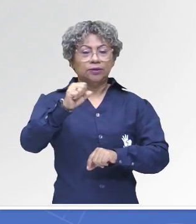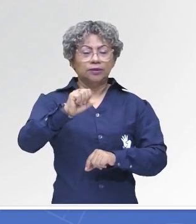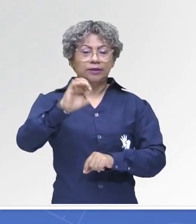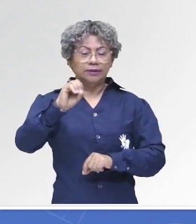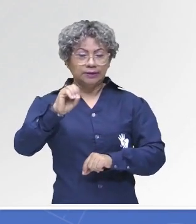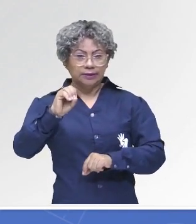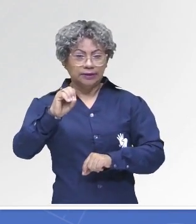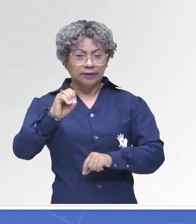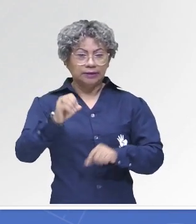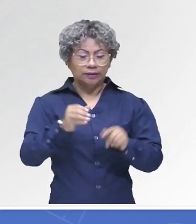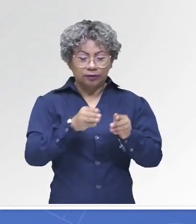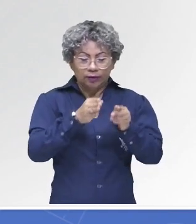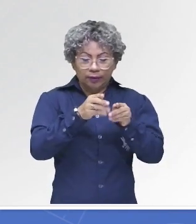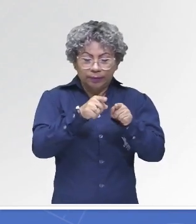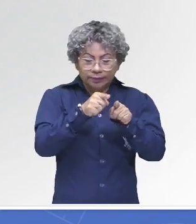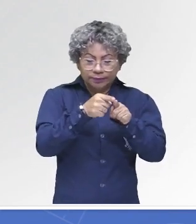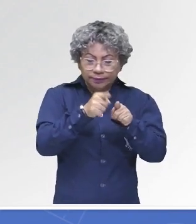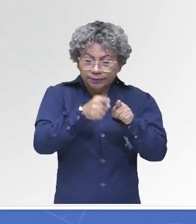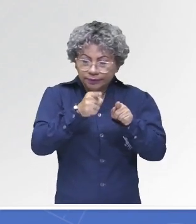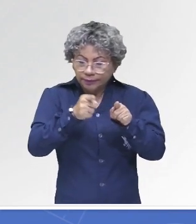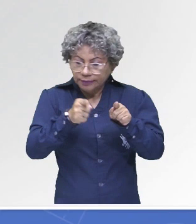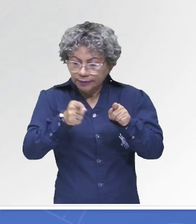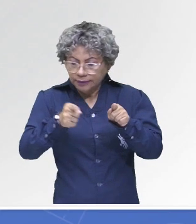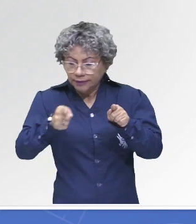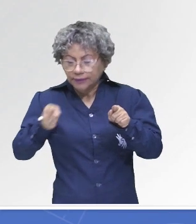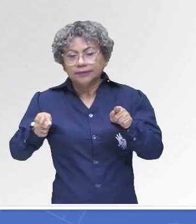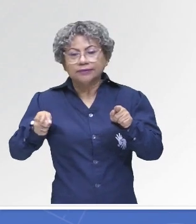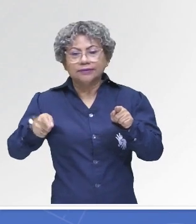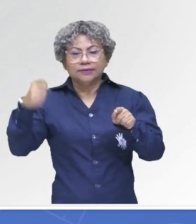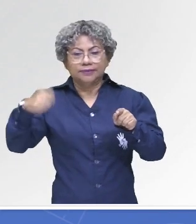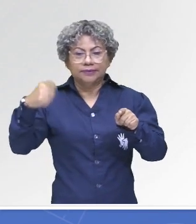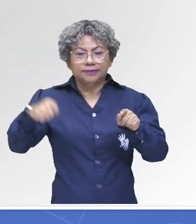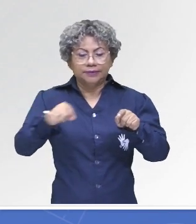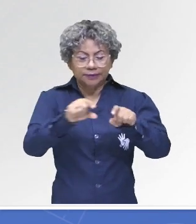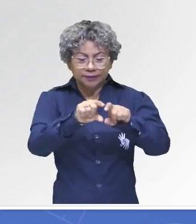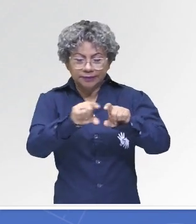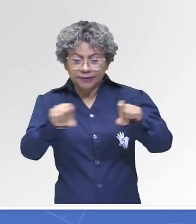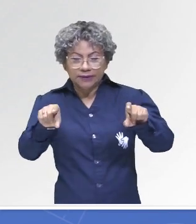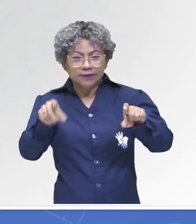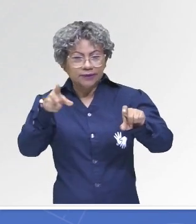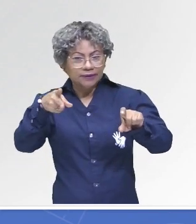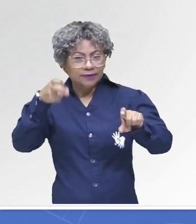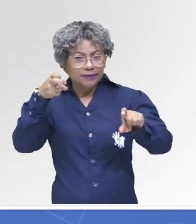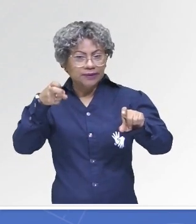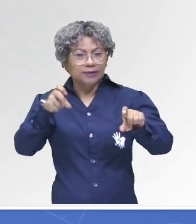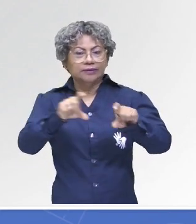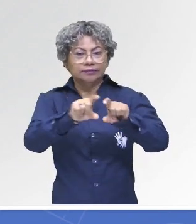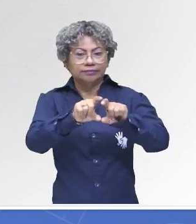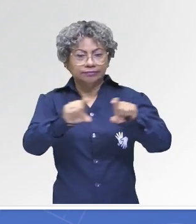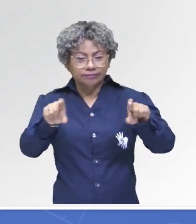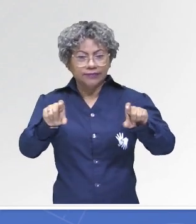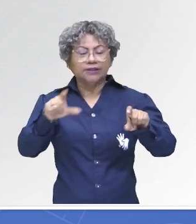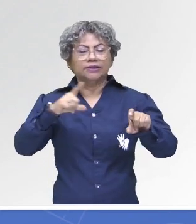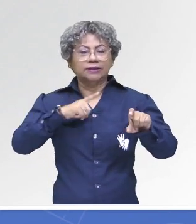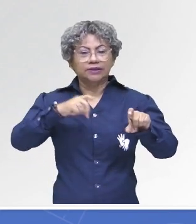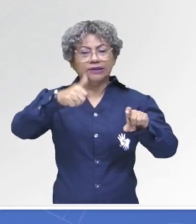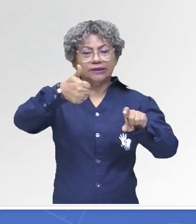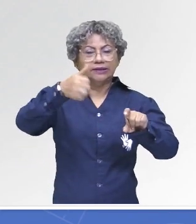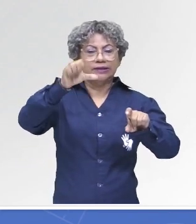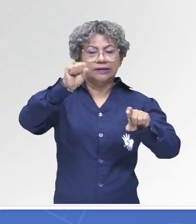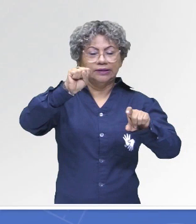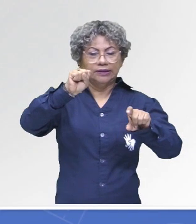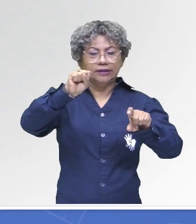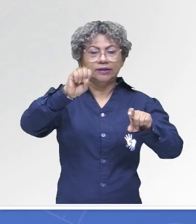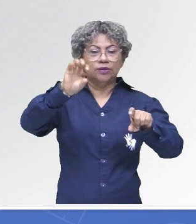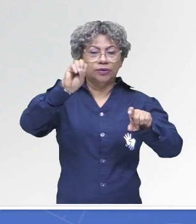escala Fahrenheit, olha. 180 divisões aqui no grau Fahrenheit, nós temos 180 divisões